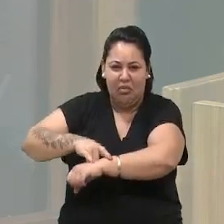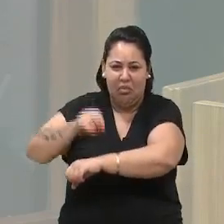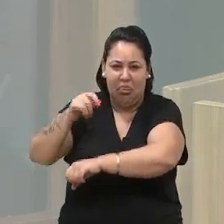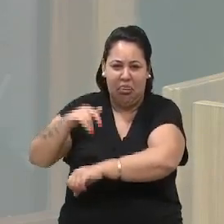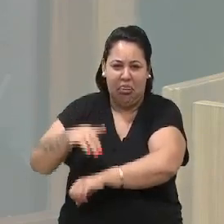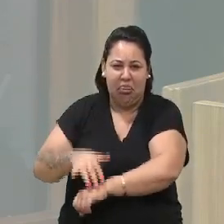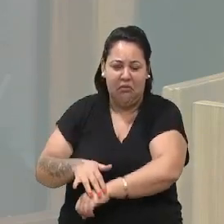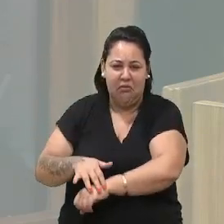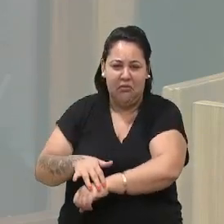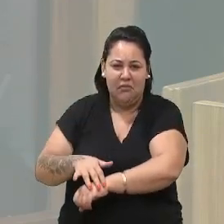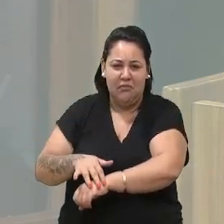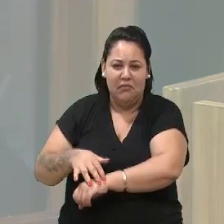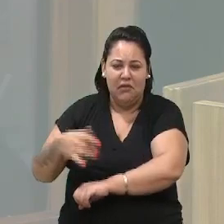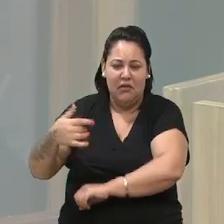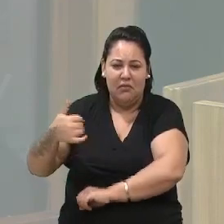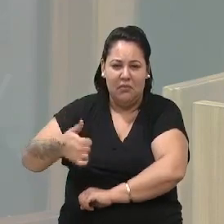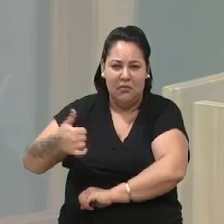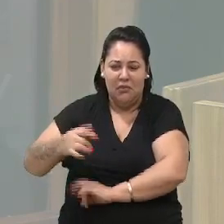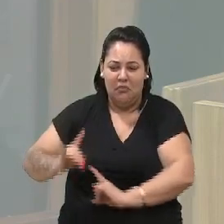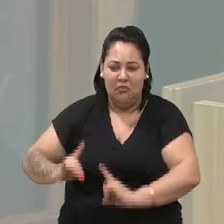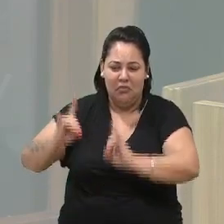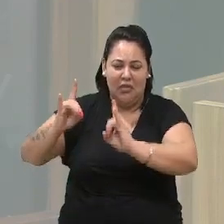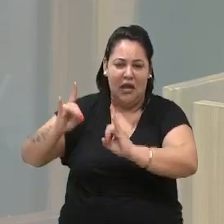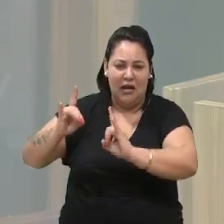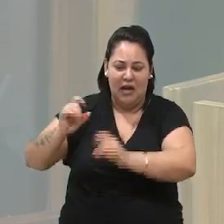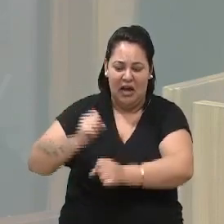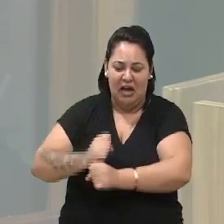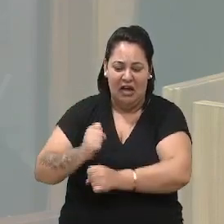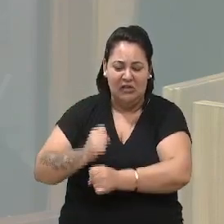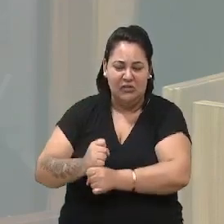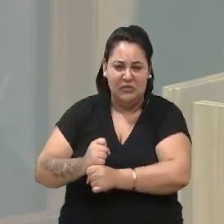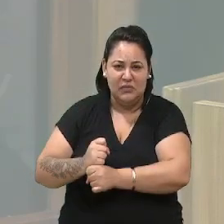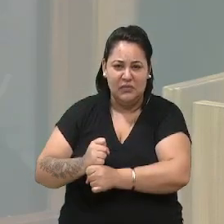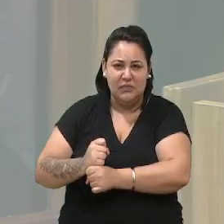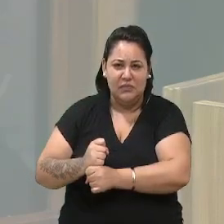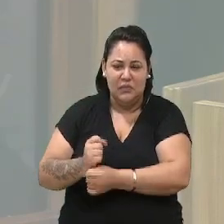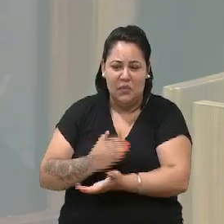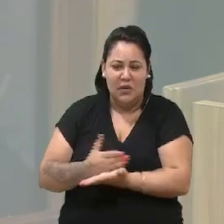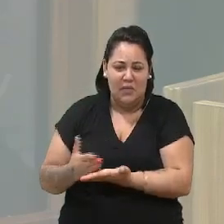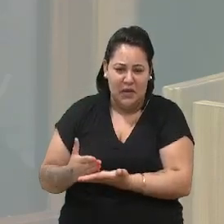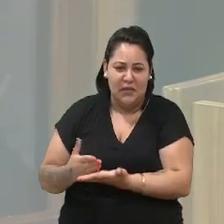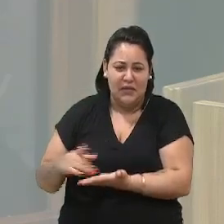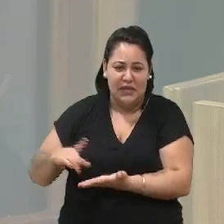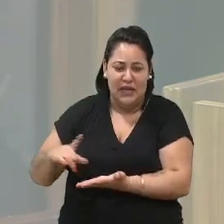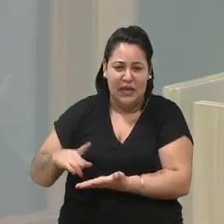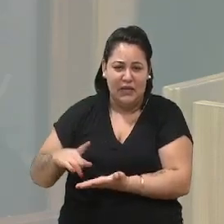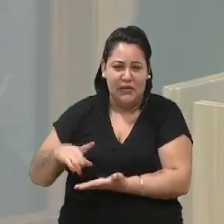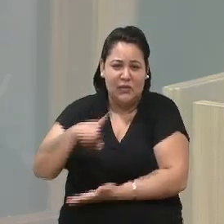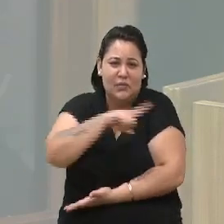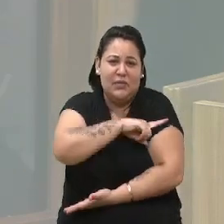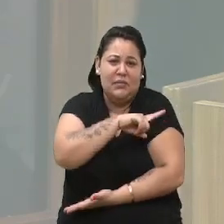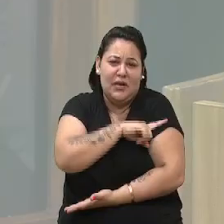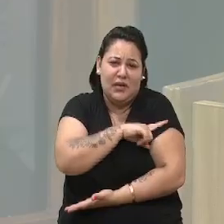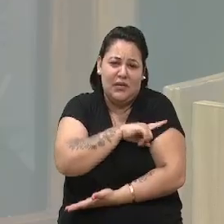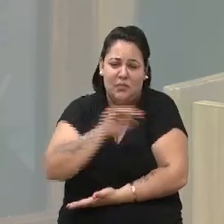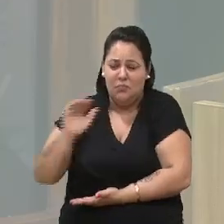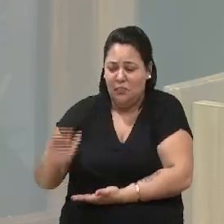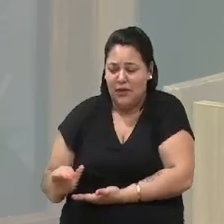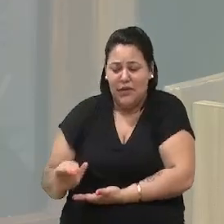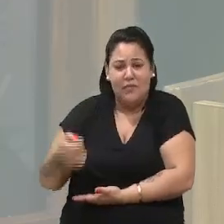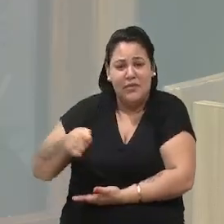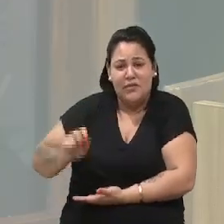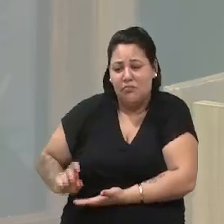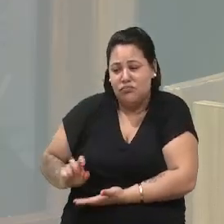como anos iniciais, nós temos criança lá do primeiro ano, os pequenininhos, que tem que subir 3 lances